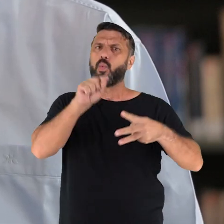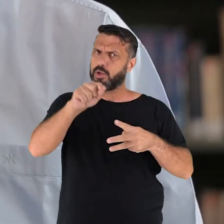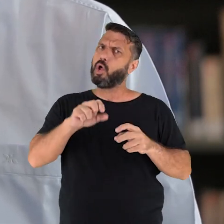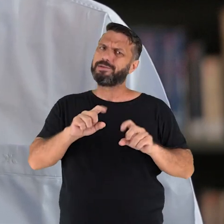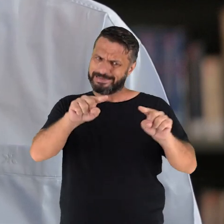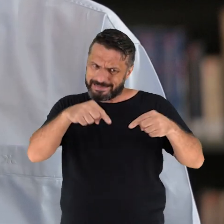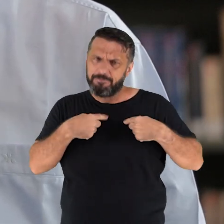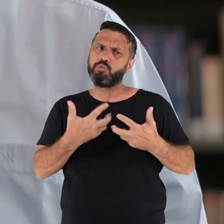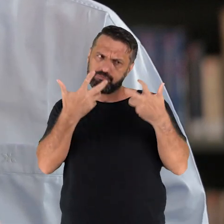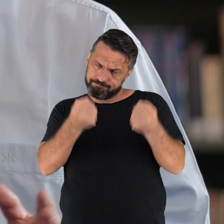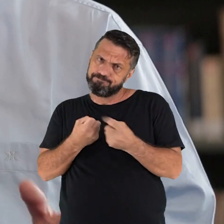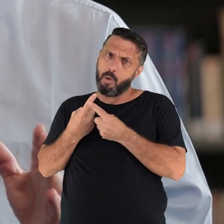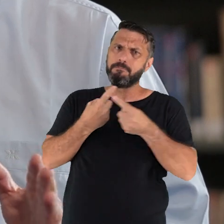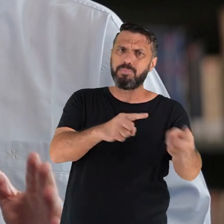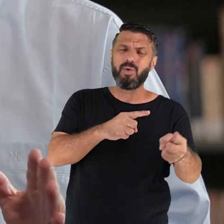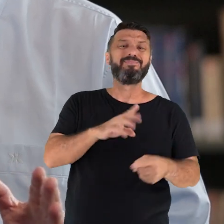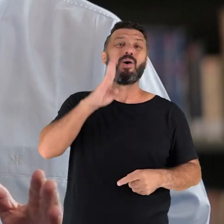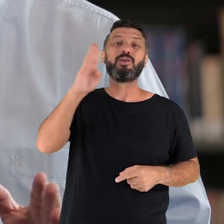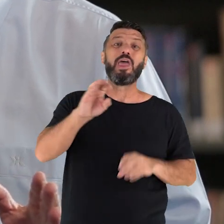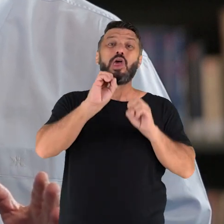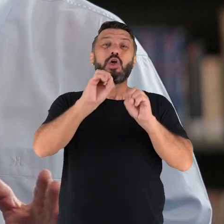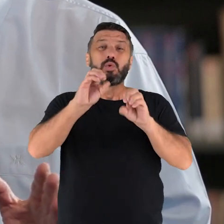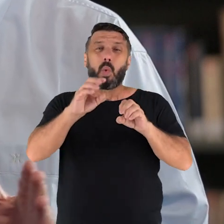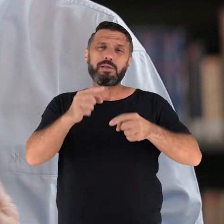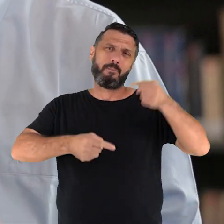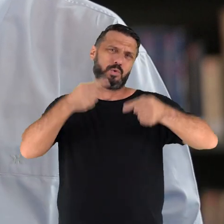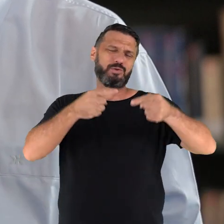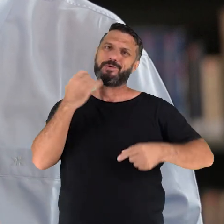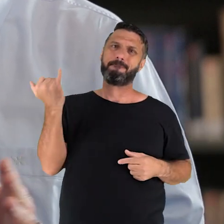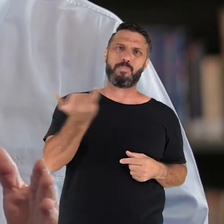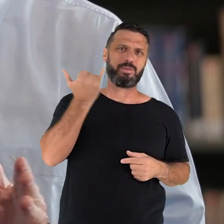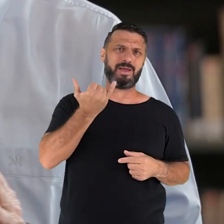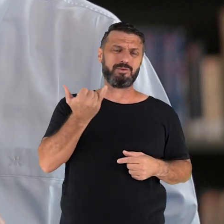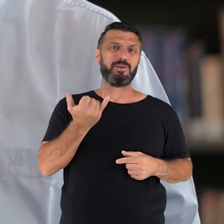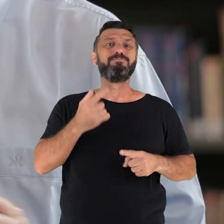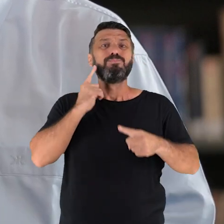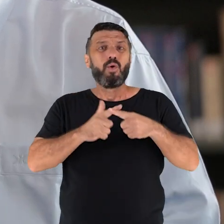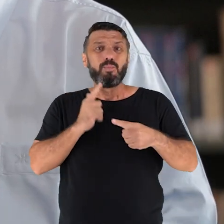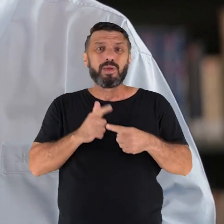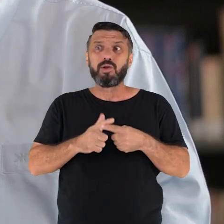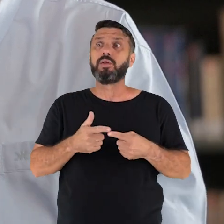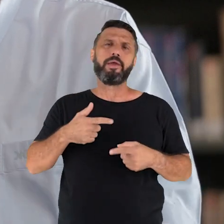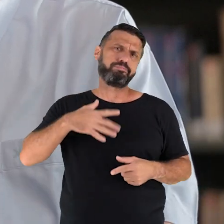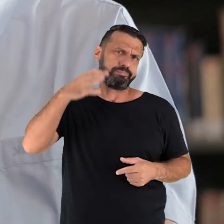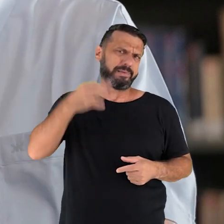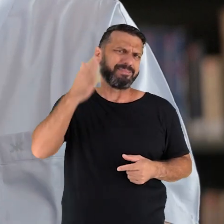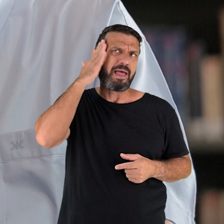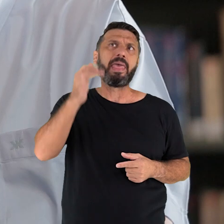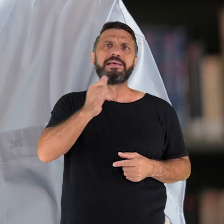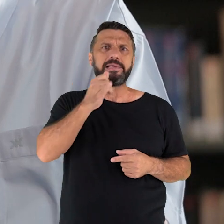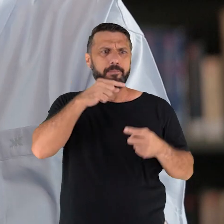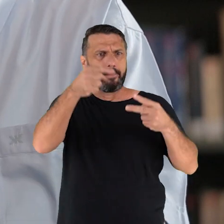que enfrentar esse desafio. E eu considero a educação política de suma importância, porque eu estou convencido